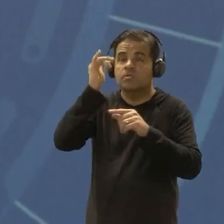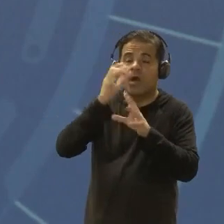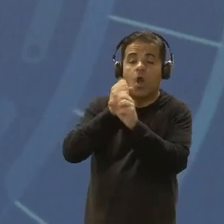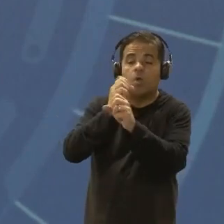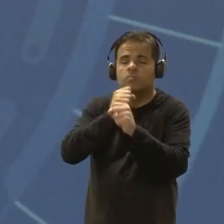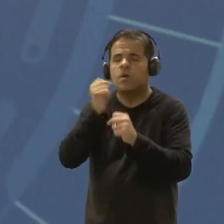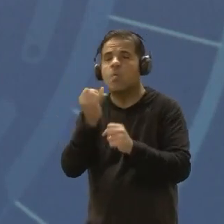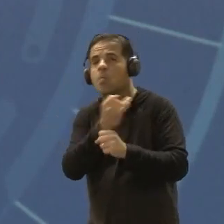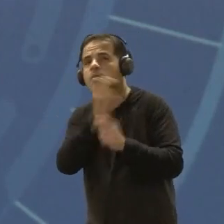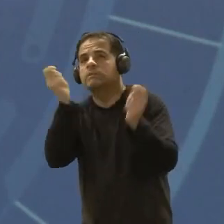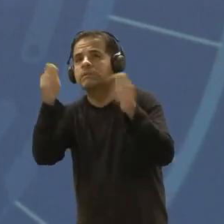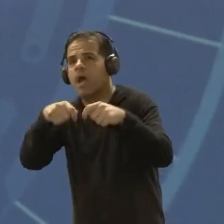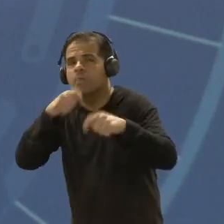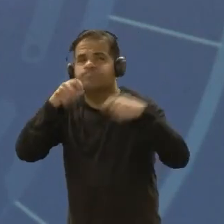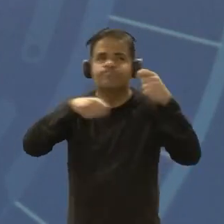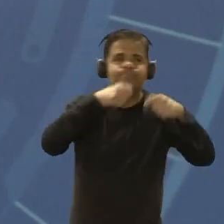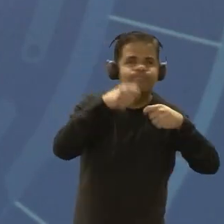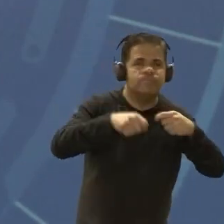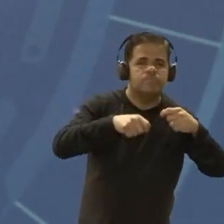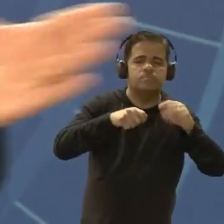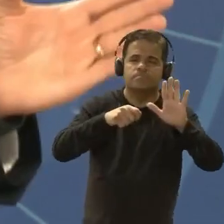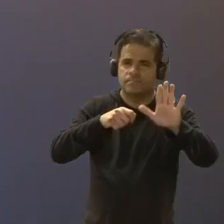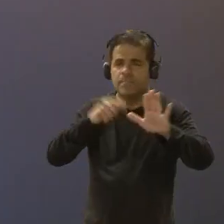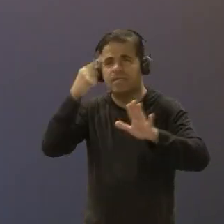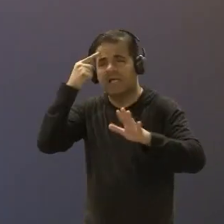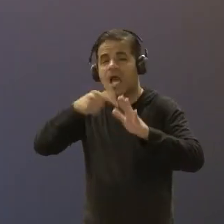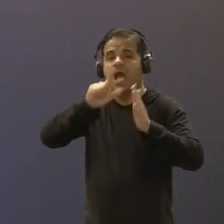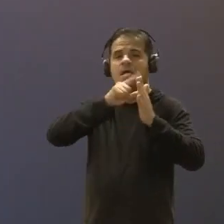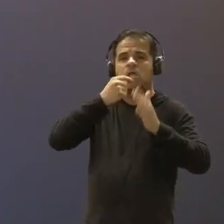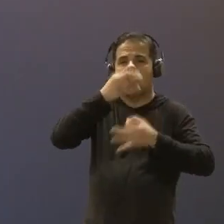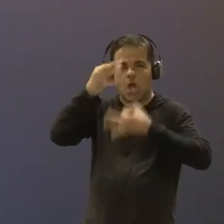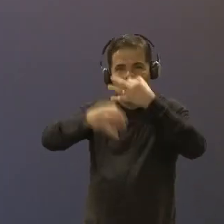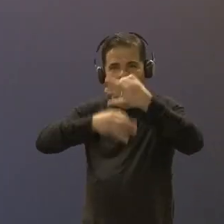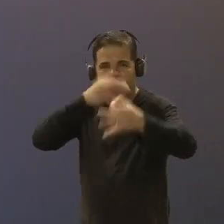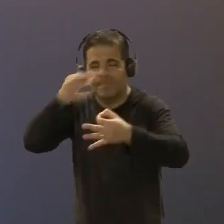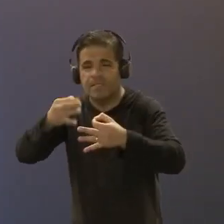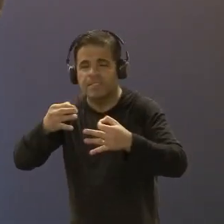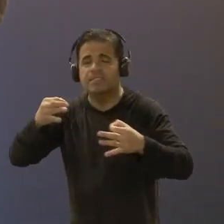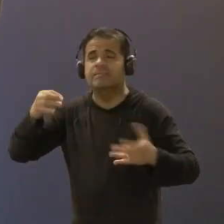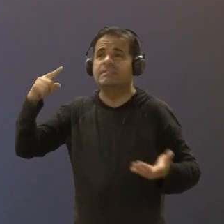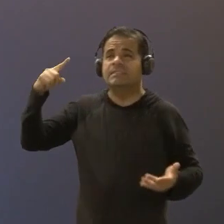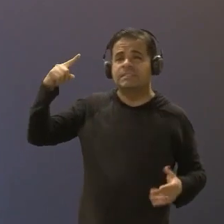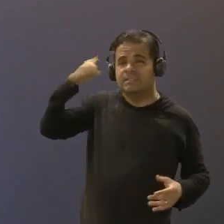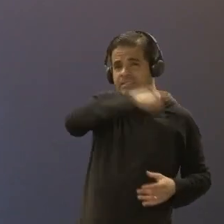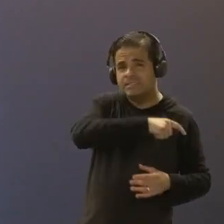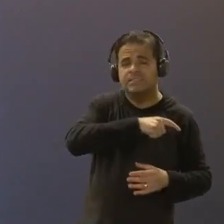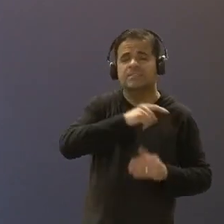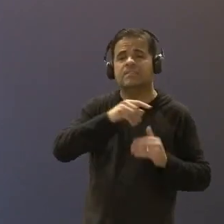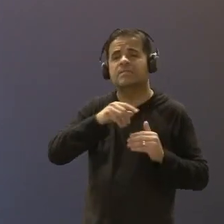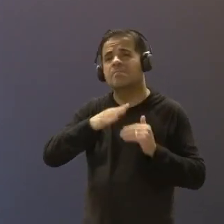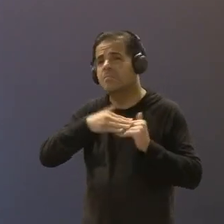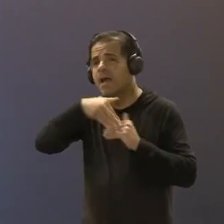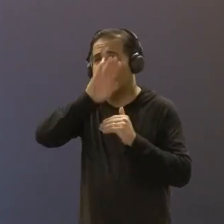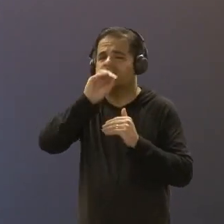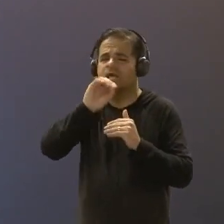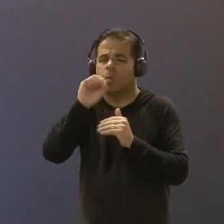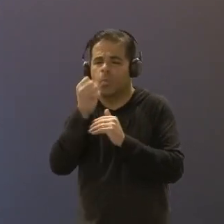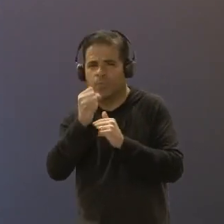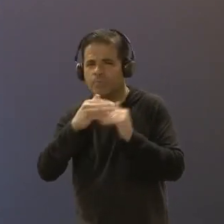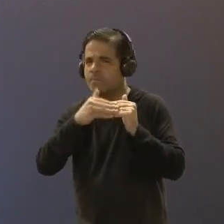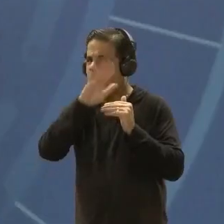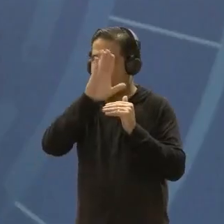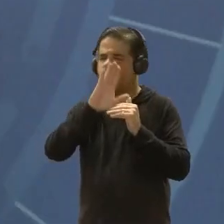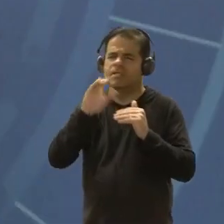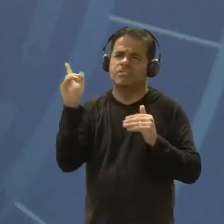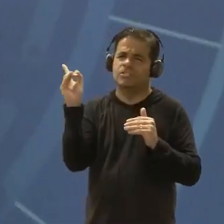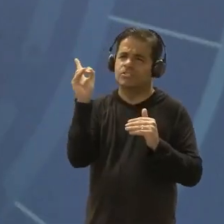que ele pode tomar. Mas a gente estava comentando, né? Dificilmente faz mais de 0,8. Dificilmente